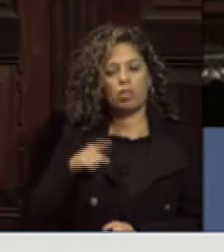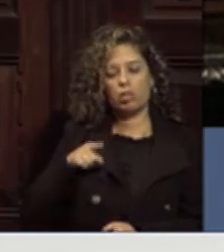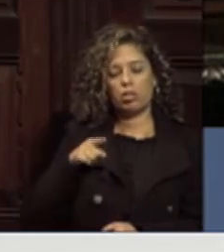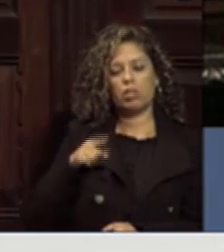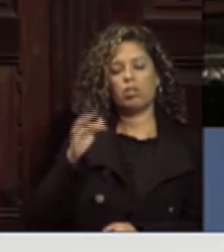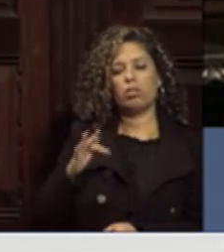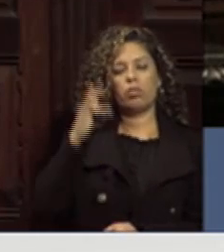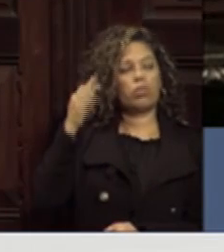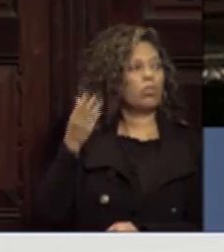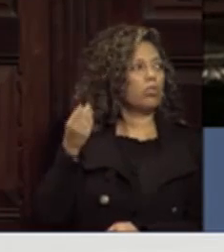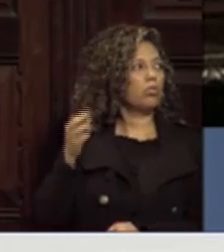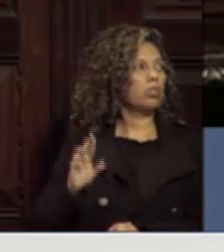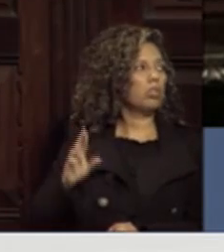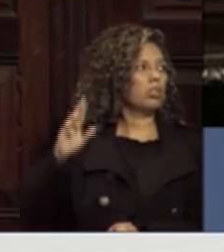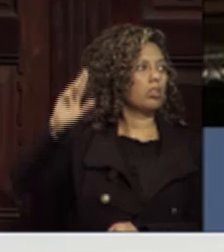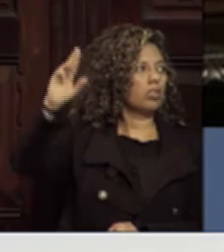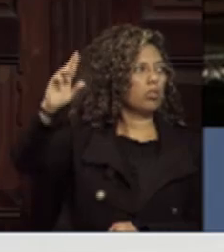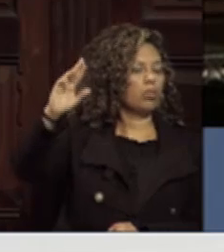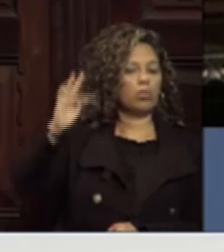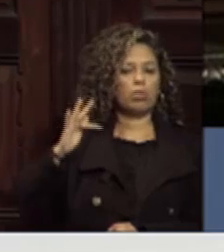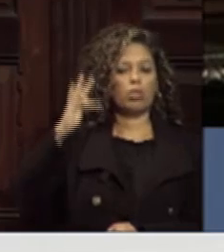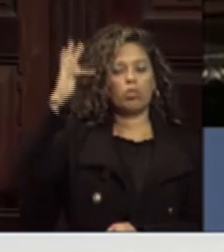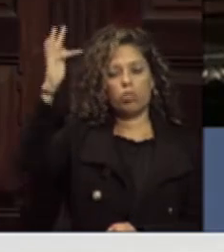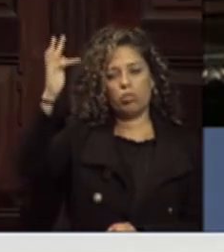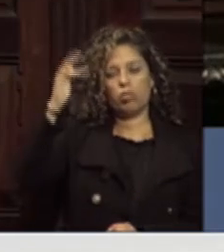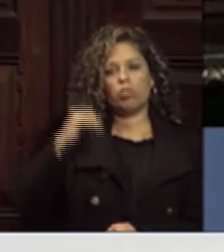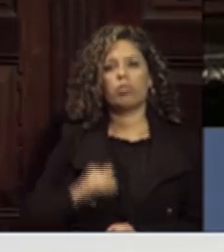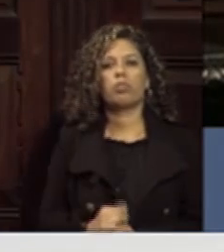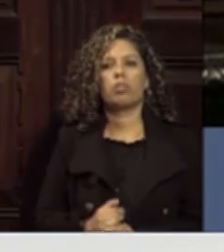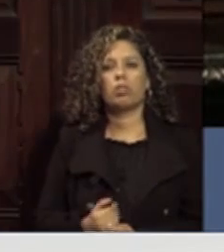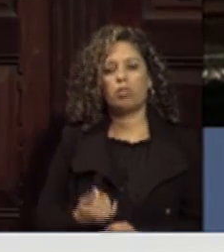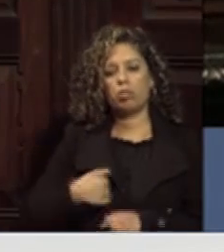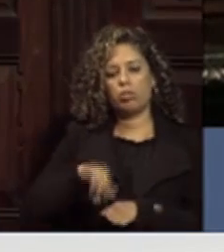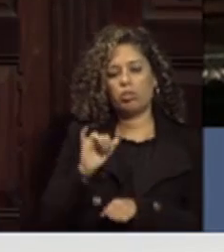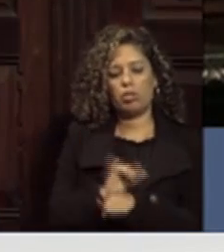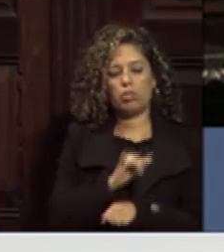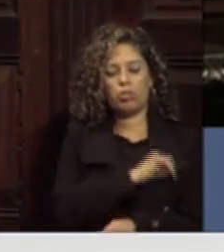responsabilidades no seu futuro, em nome desse Estado do Rio de Janeiro. Muito obrigado, boa noite.